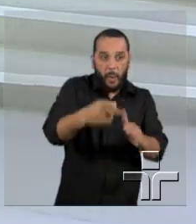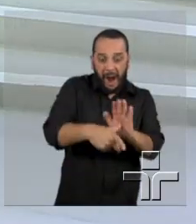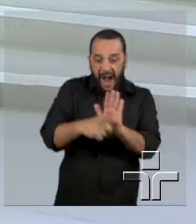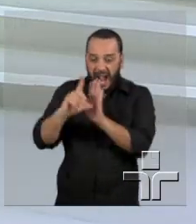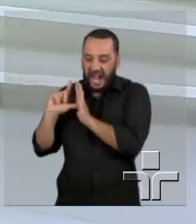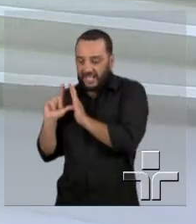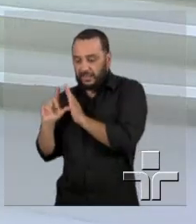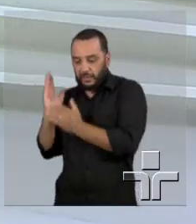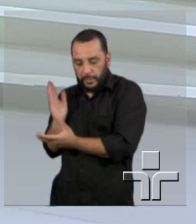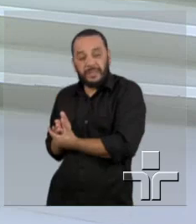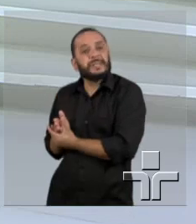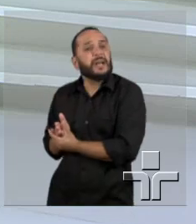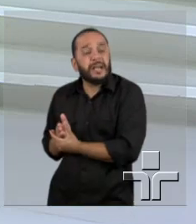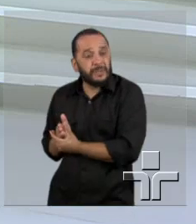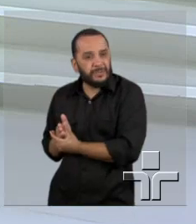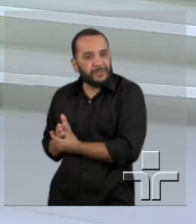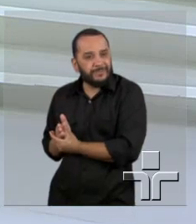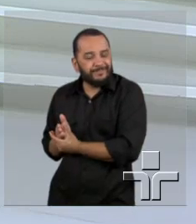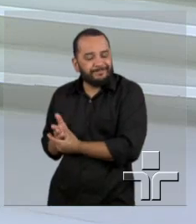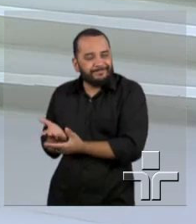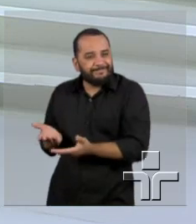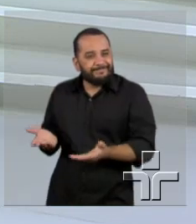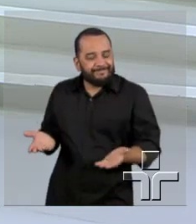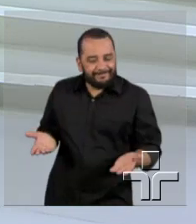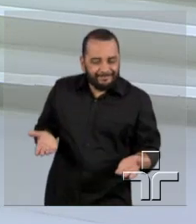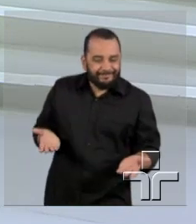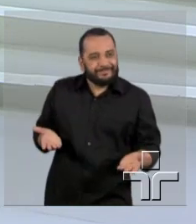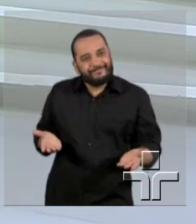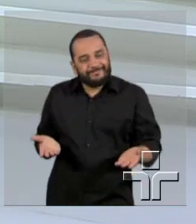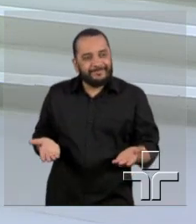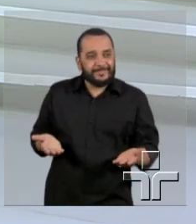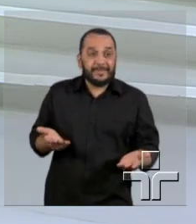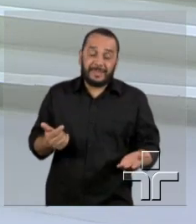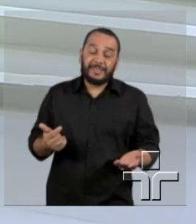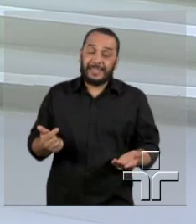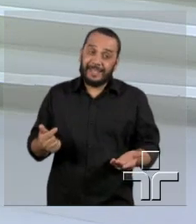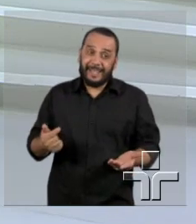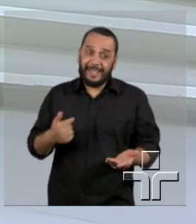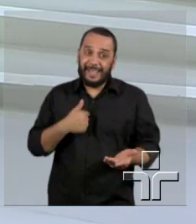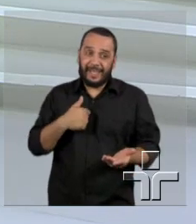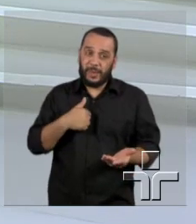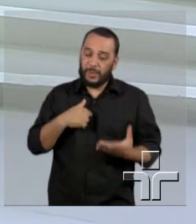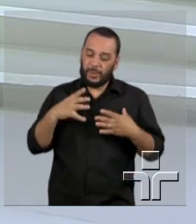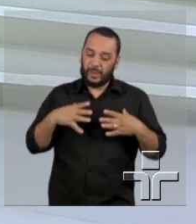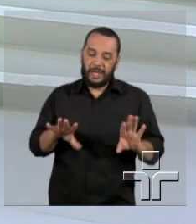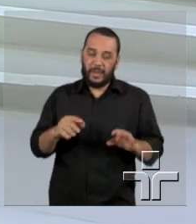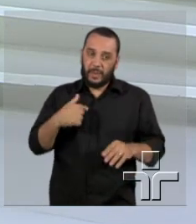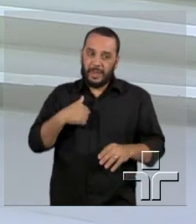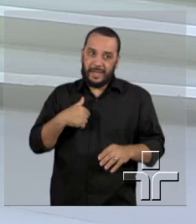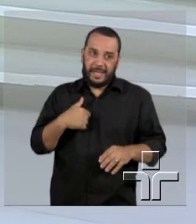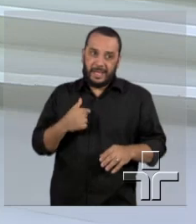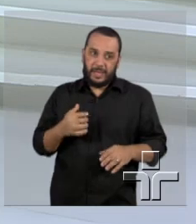propriamente dito, eu não me animo a fazer juízos